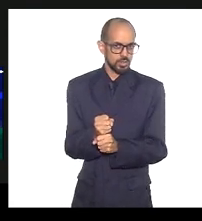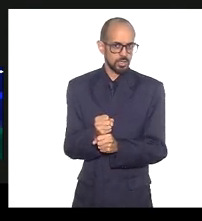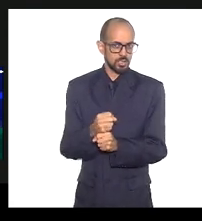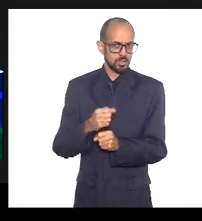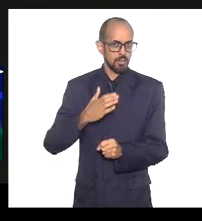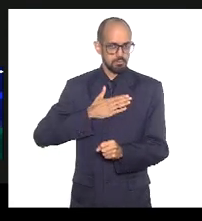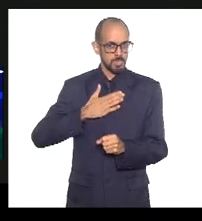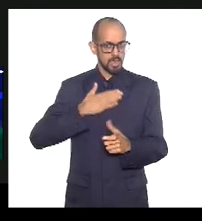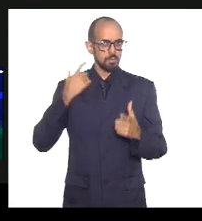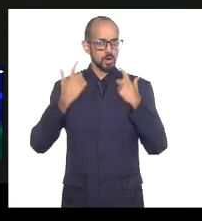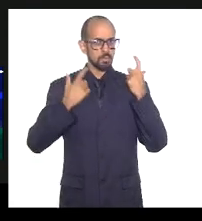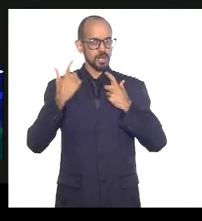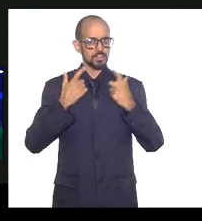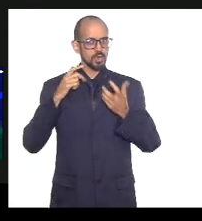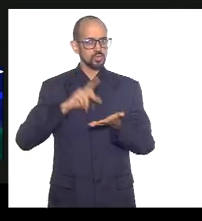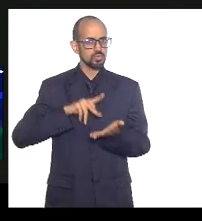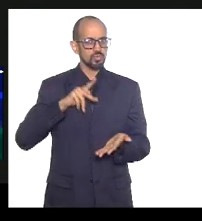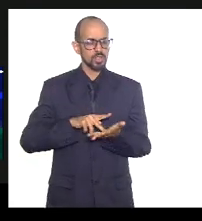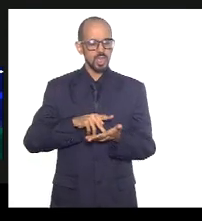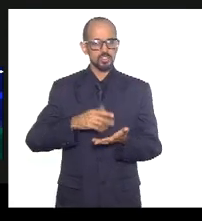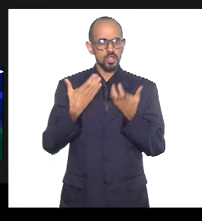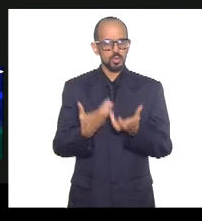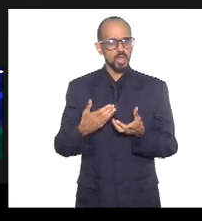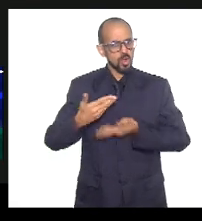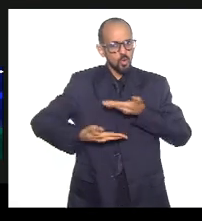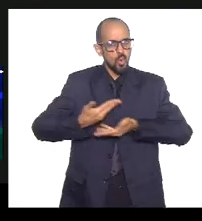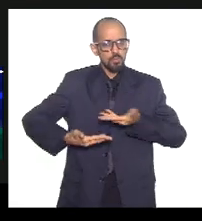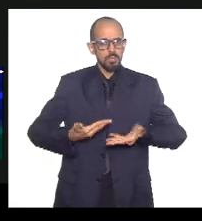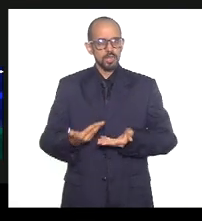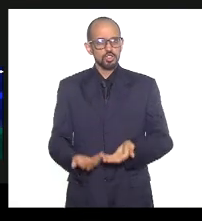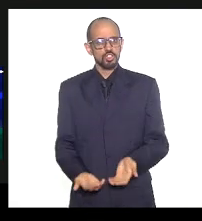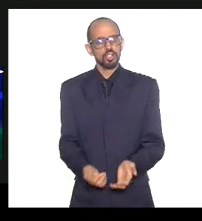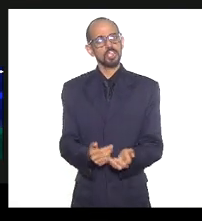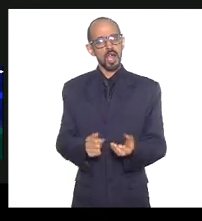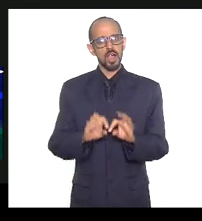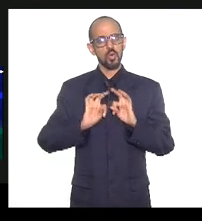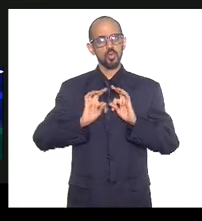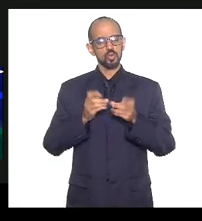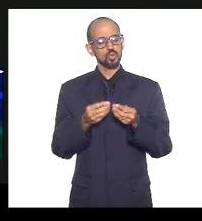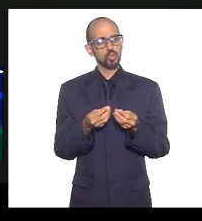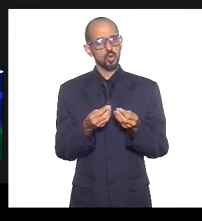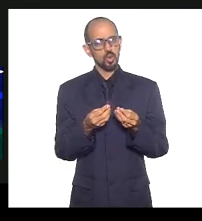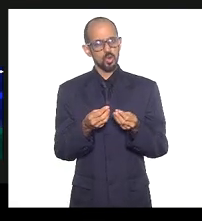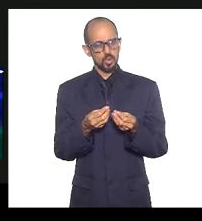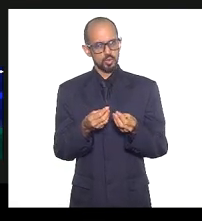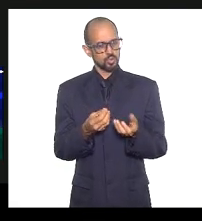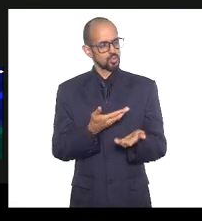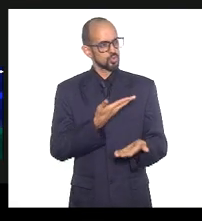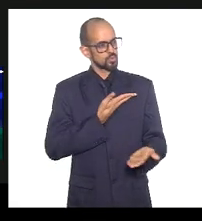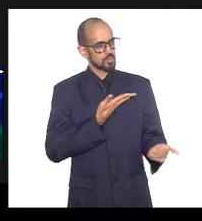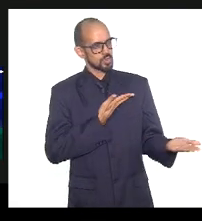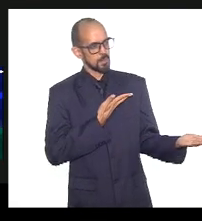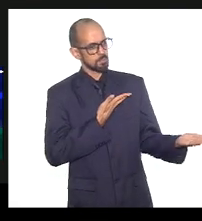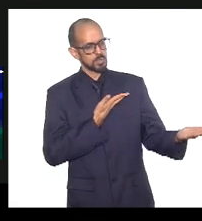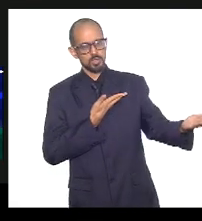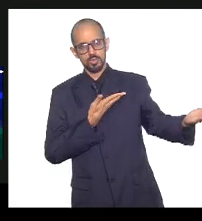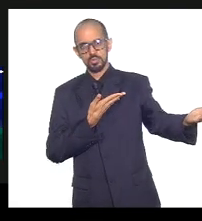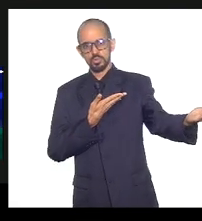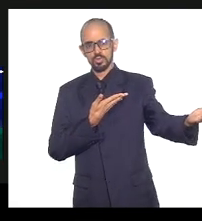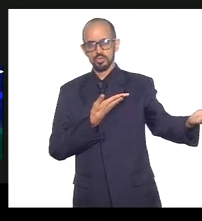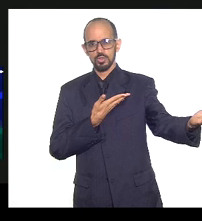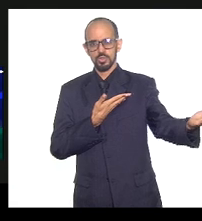preocupação e que eu quero compartilhar essa preocupação com os demais parceiros companheiros aí